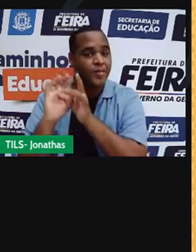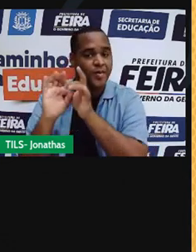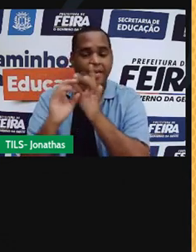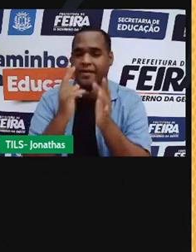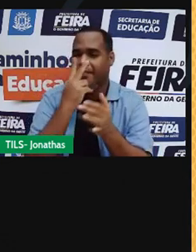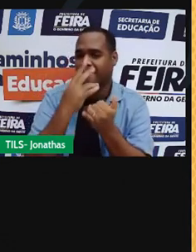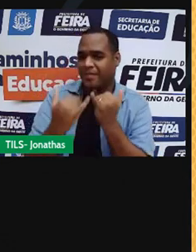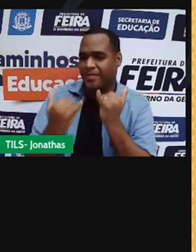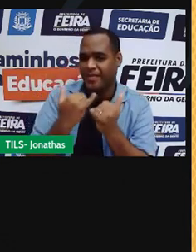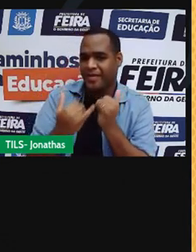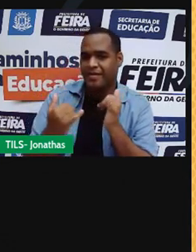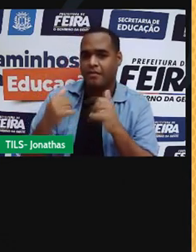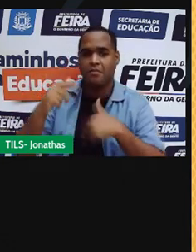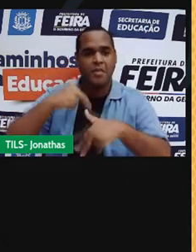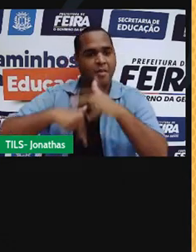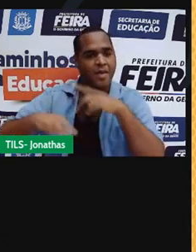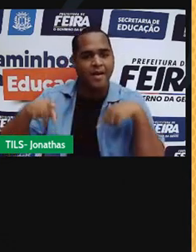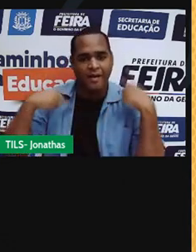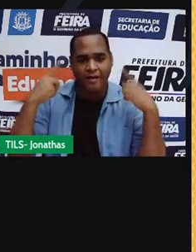um pouco loucas!